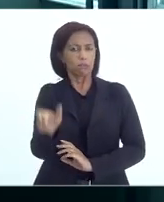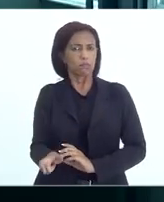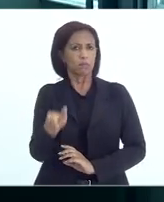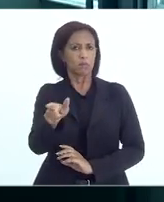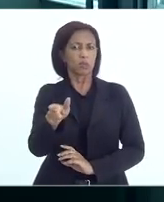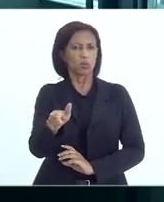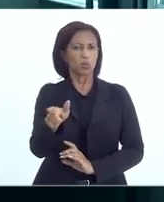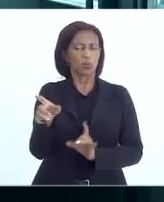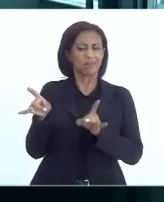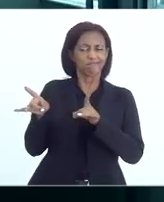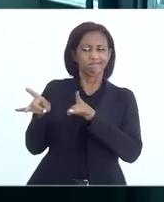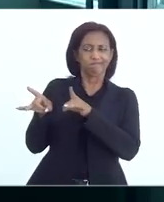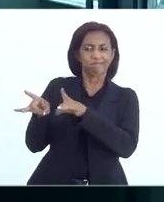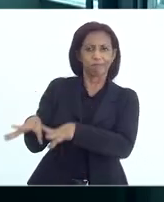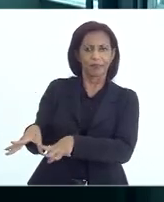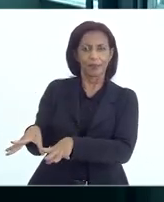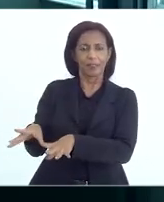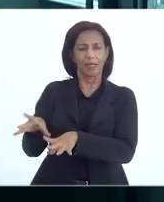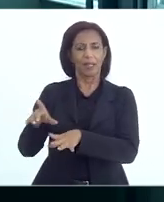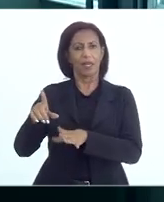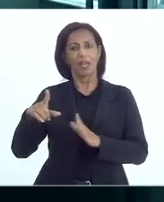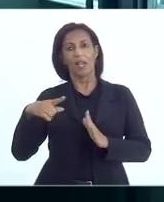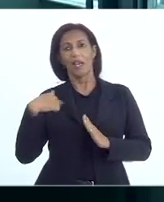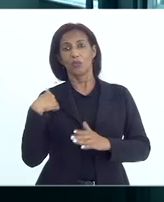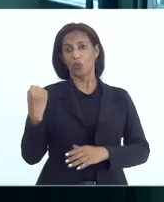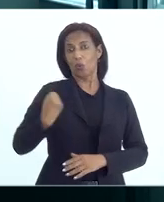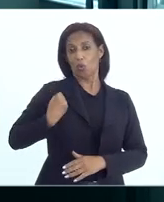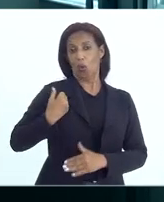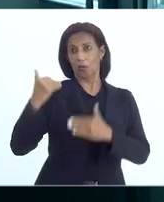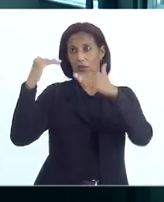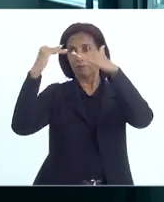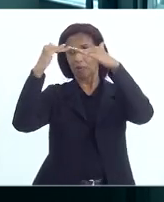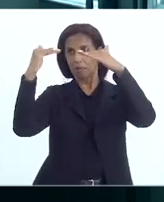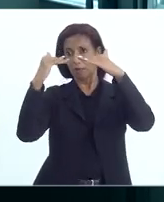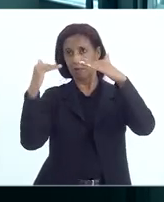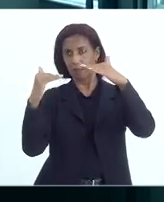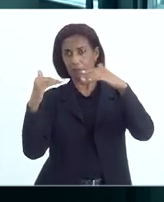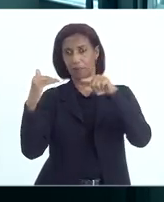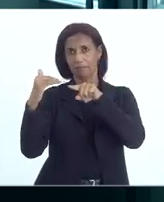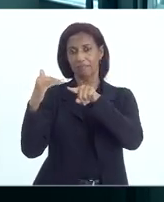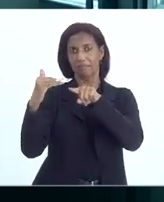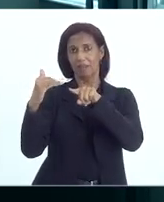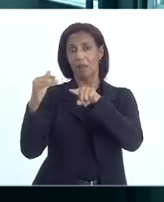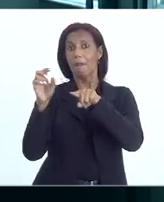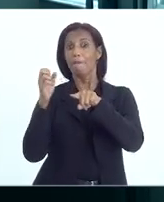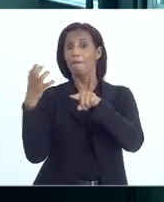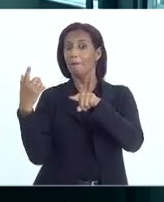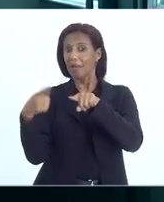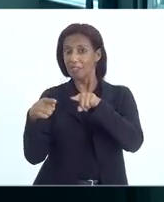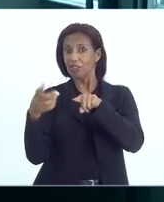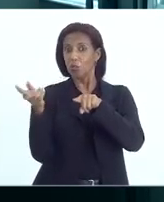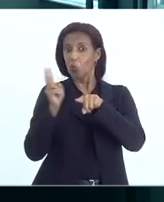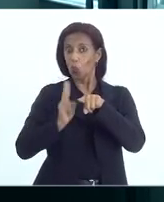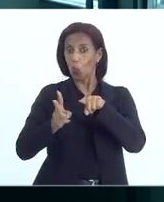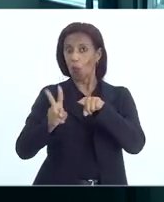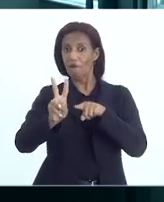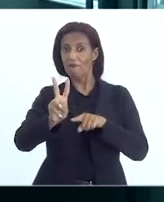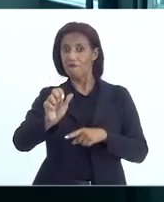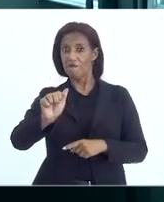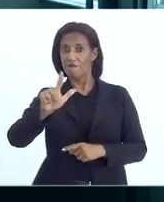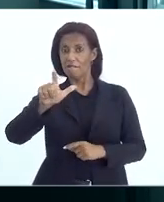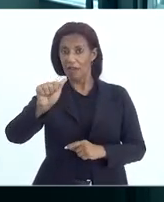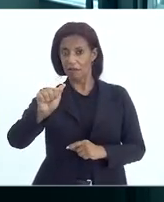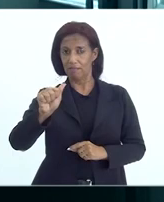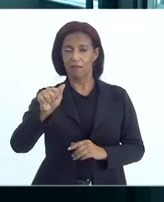pessoa abre mão da sua classificação mas não abre mão da sua vaga então